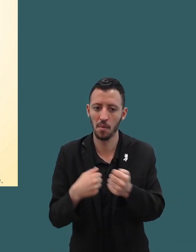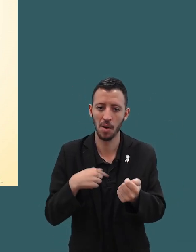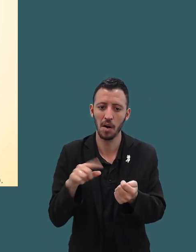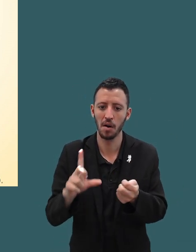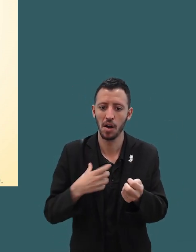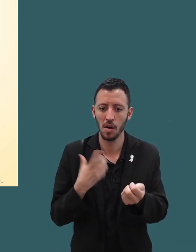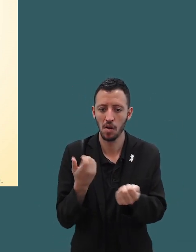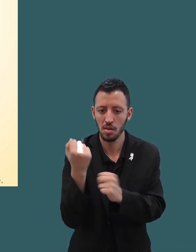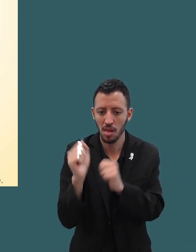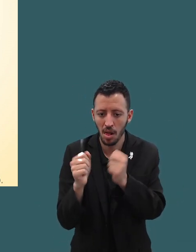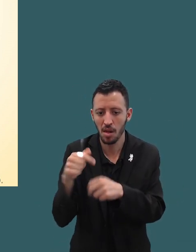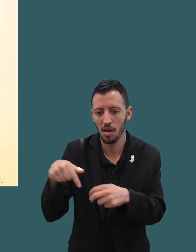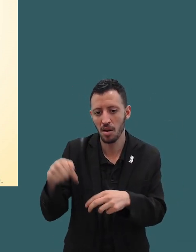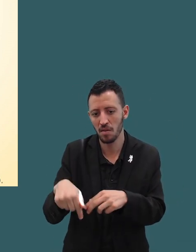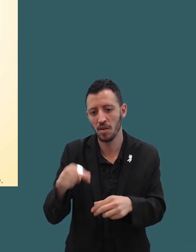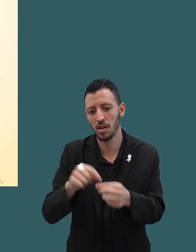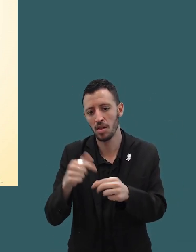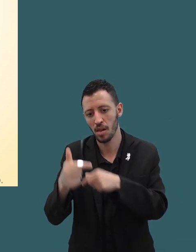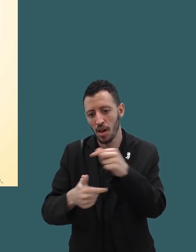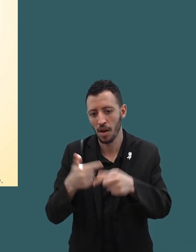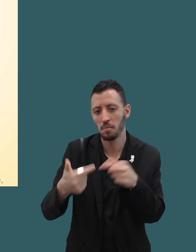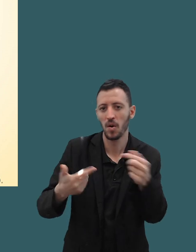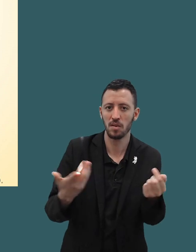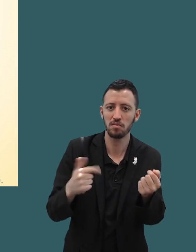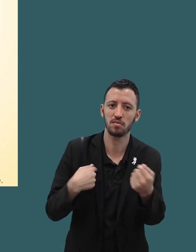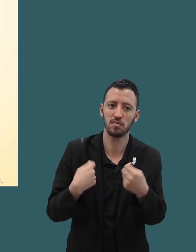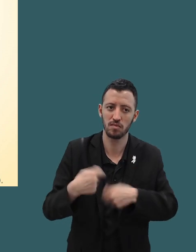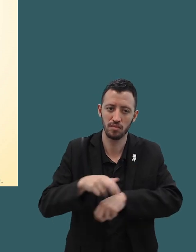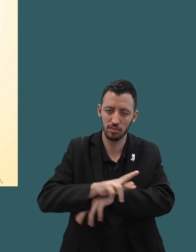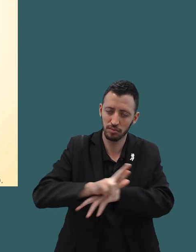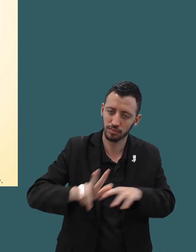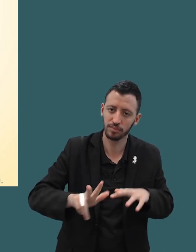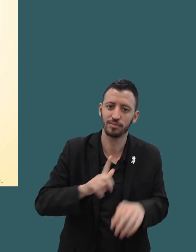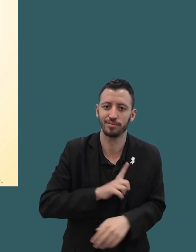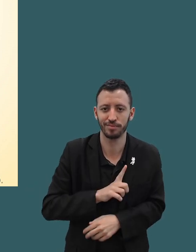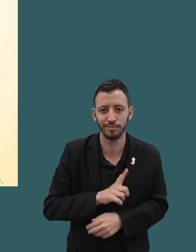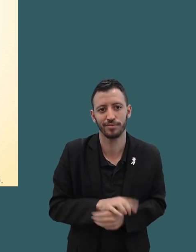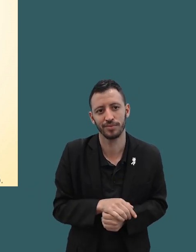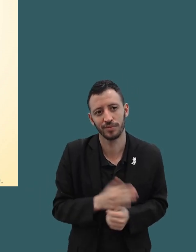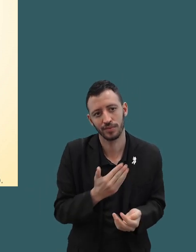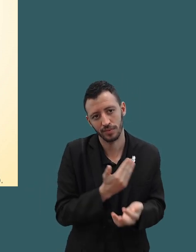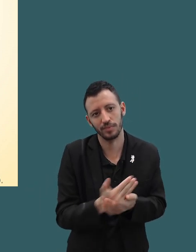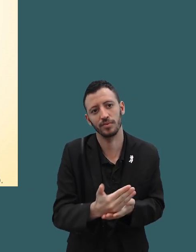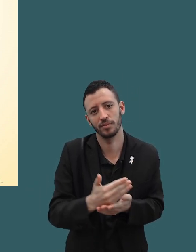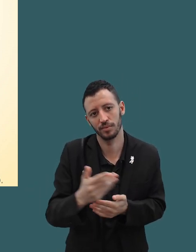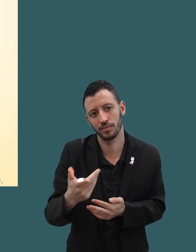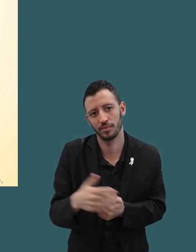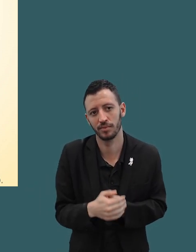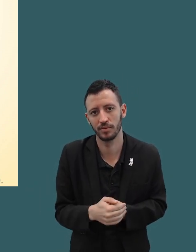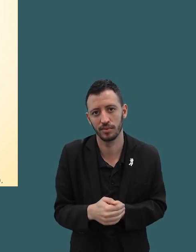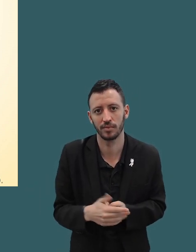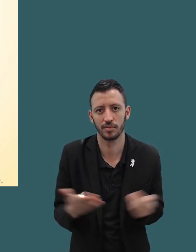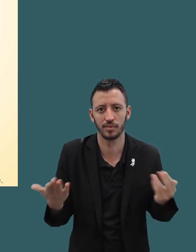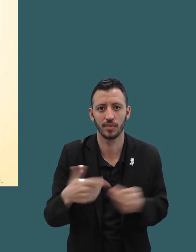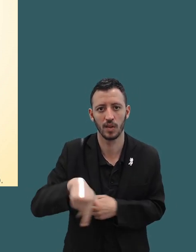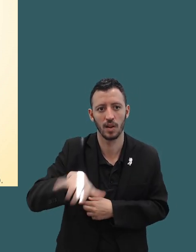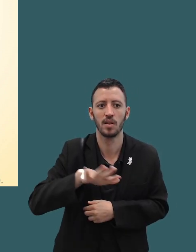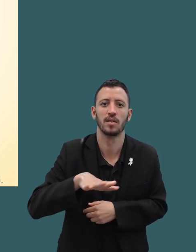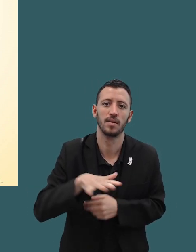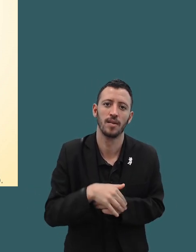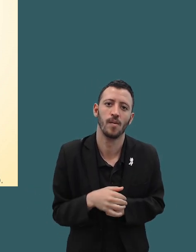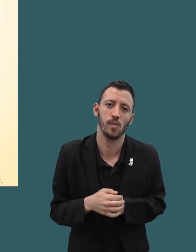com os equipamentos, com as atividades que eu faço. Existem diversas iniciativas desse